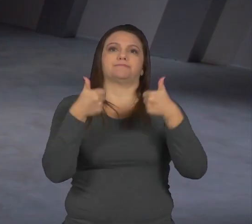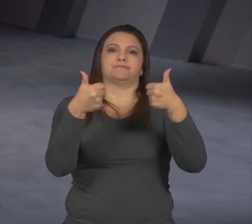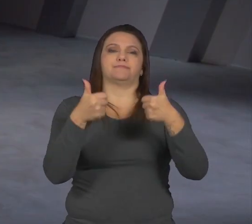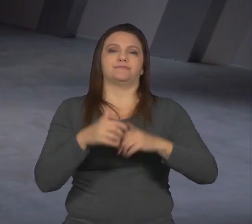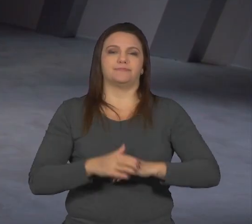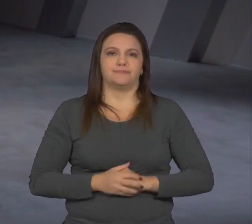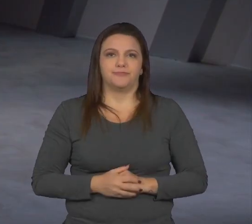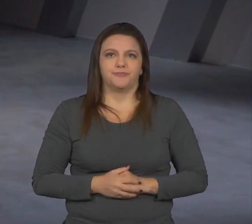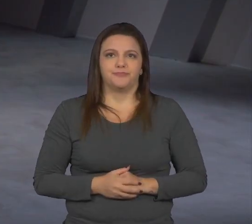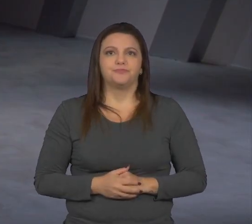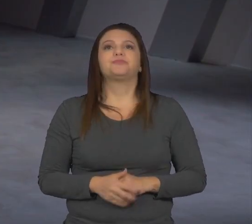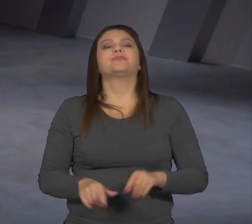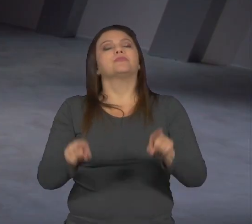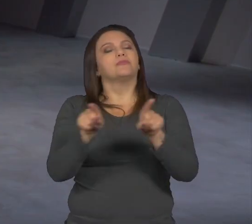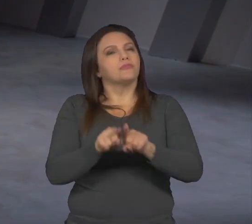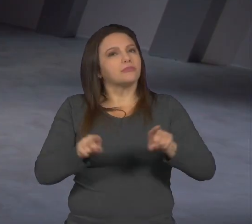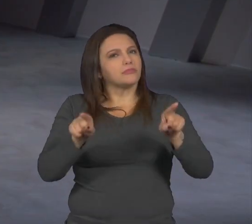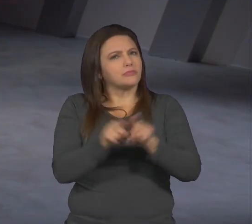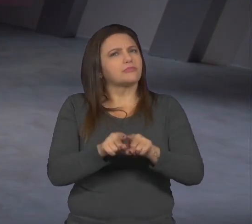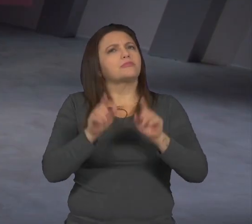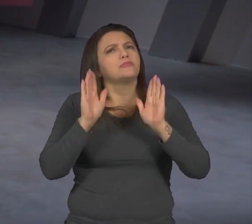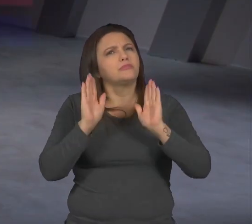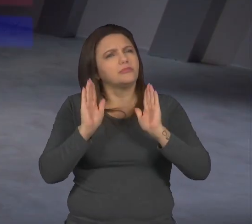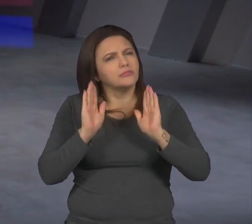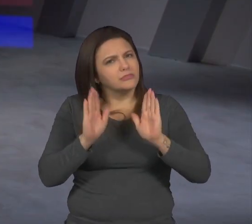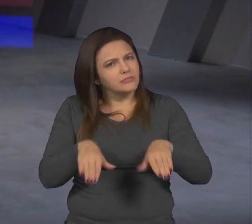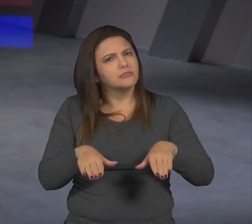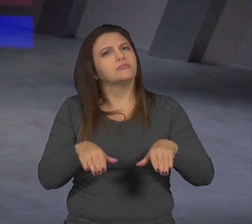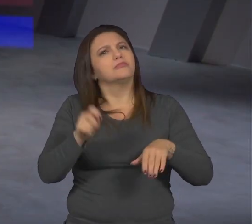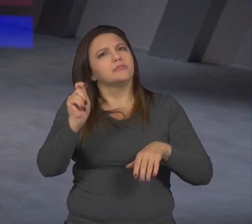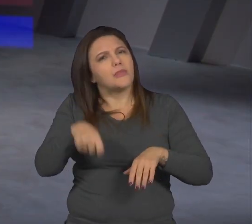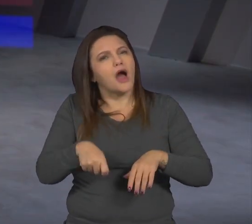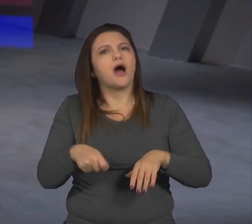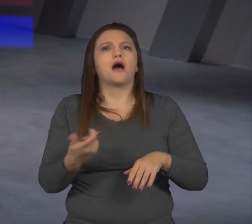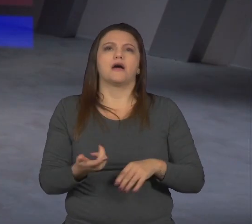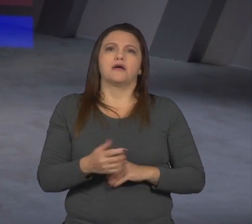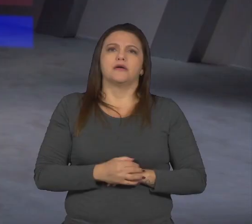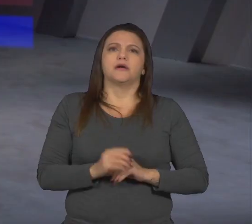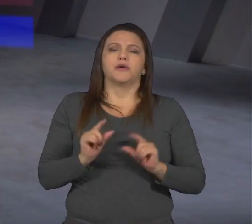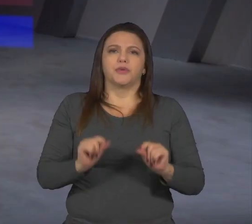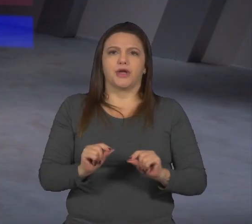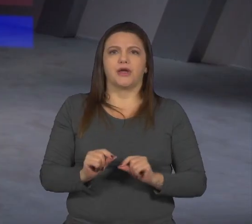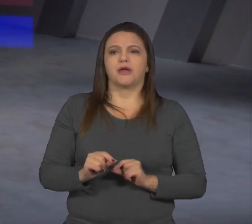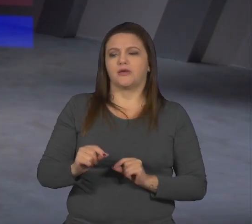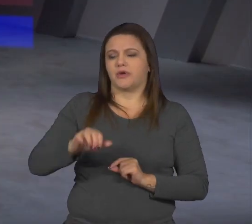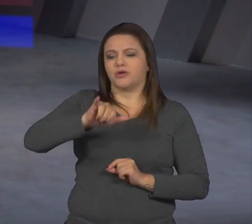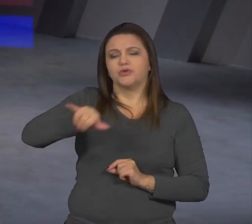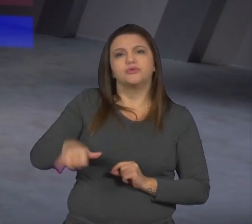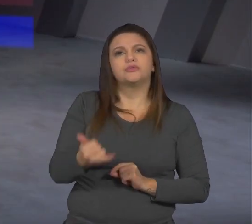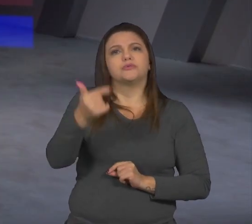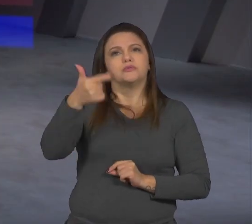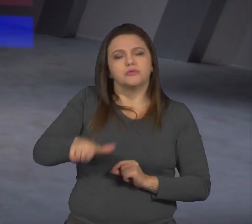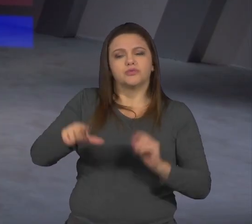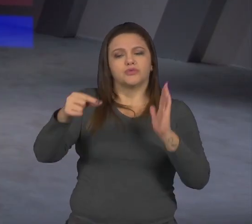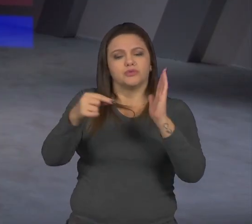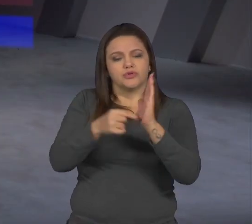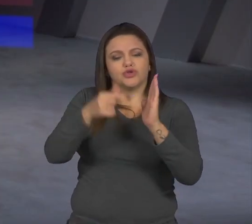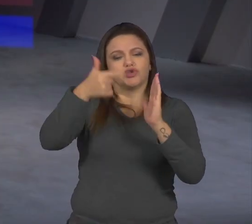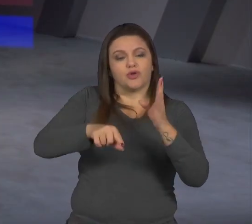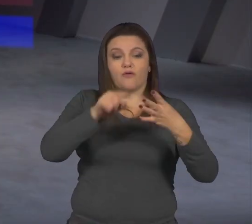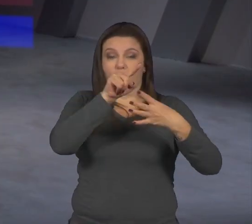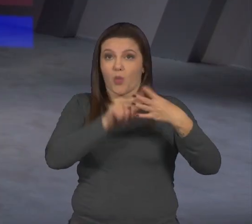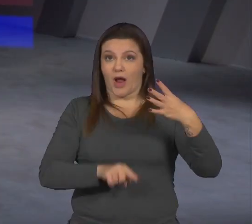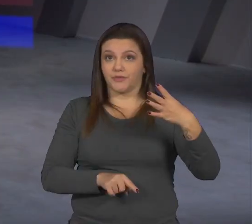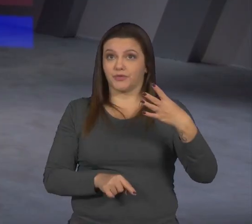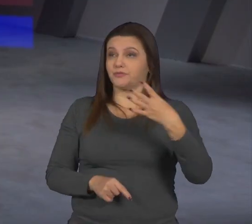posso fazer o reuso em diferentes níveis. Aqui esse autor, né, diz que a gente pode fazer em 4 níveis diferentes. Eu posso reusar